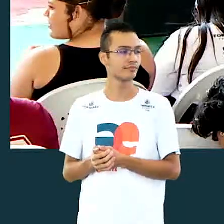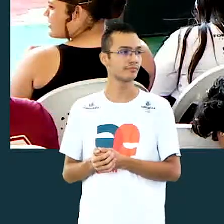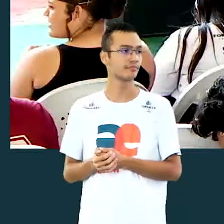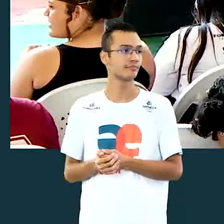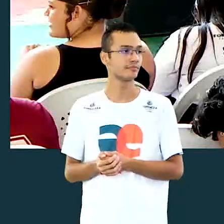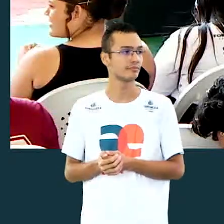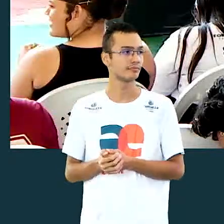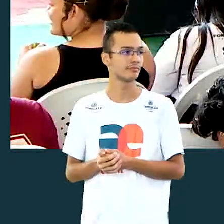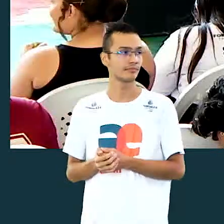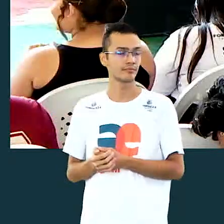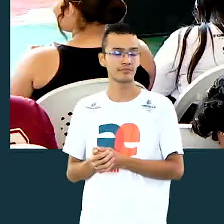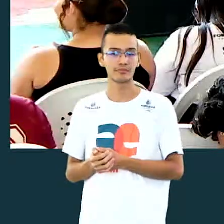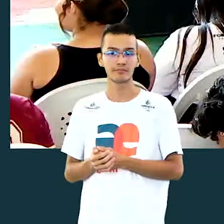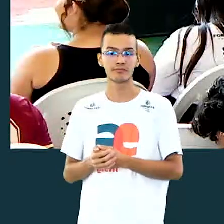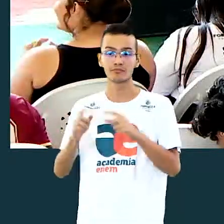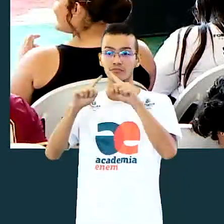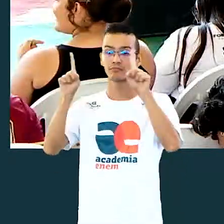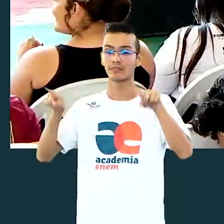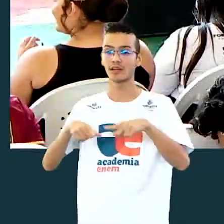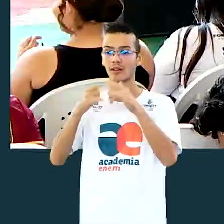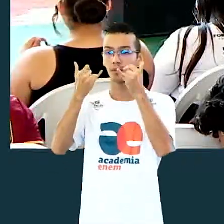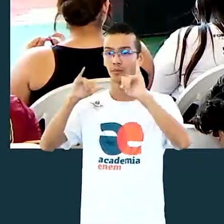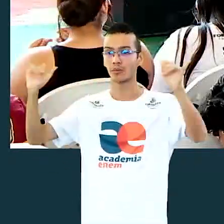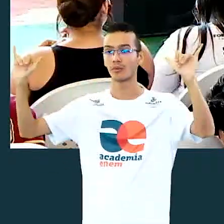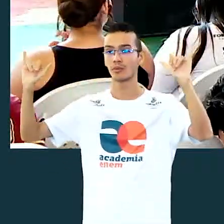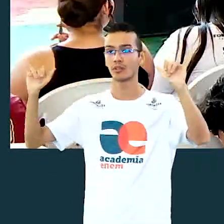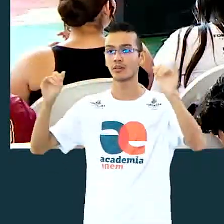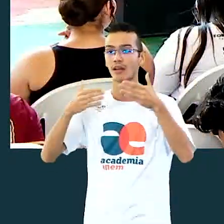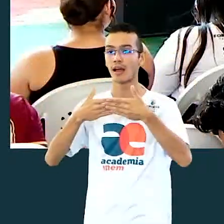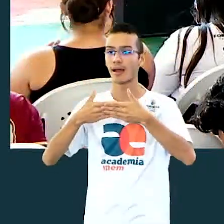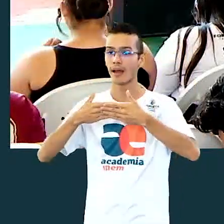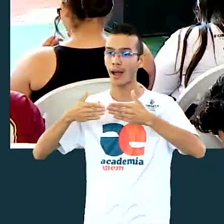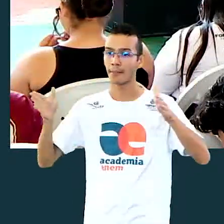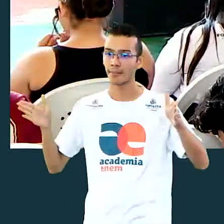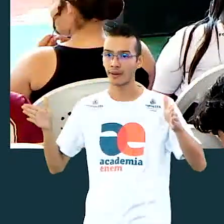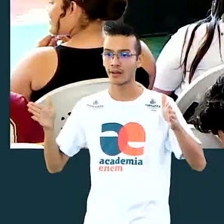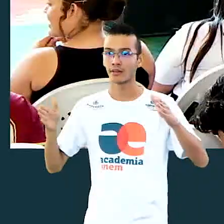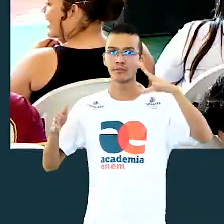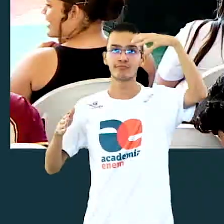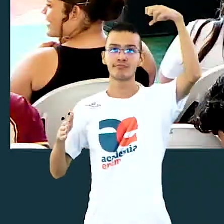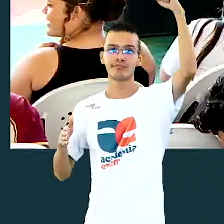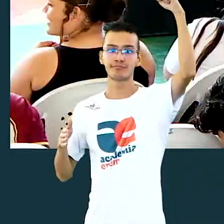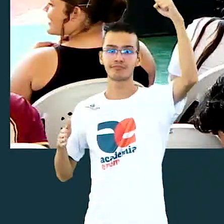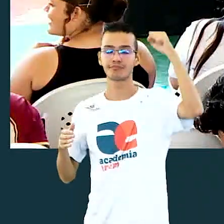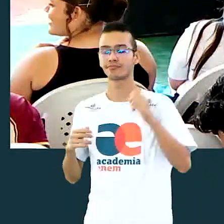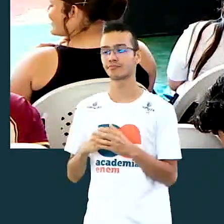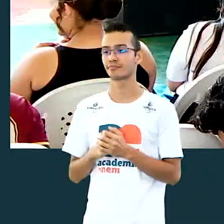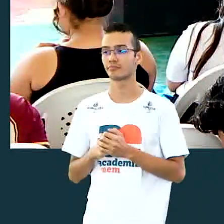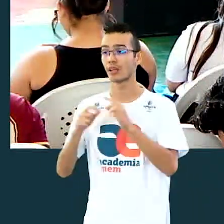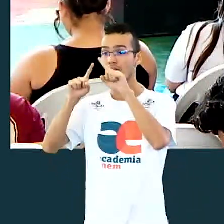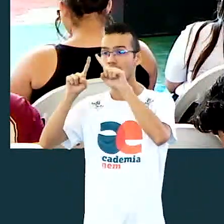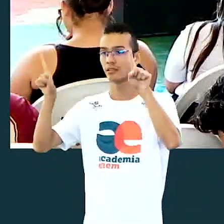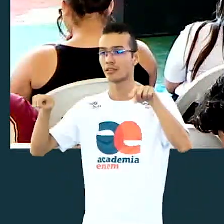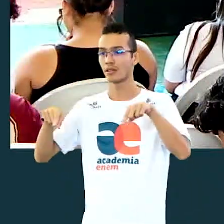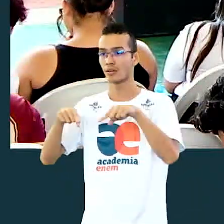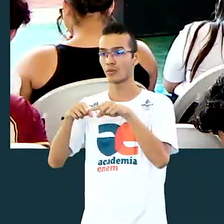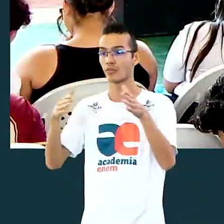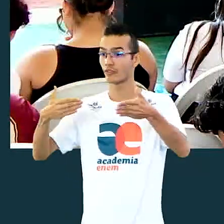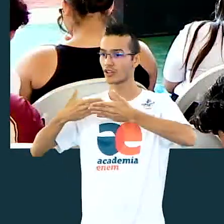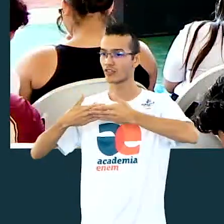Circuito aberto, lâmpada apagada. Circuito fechado,